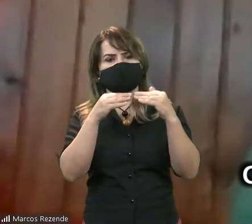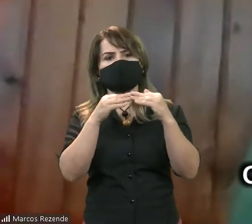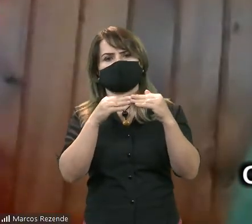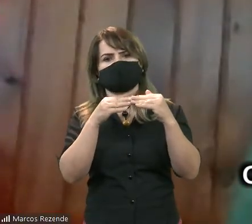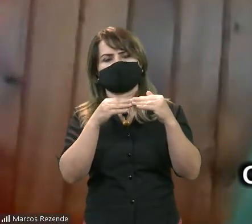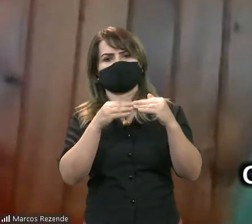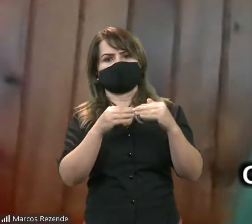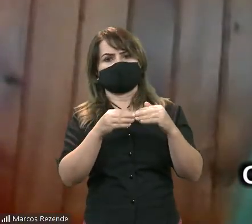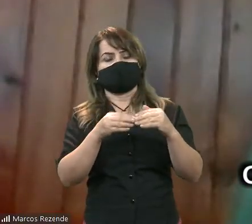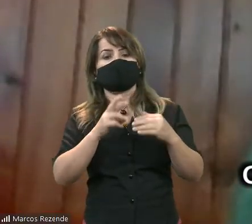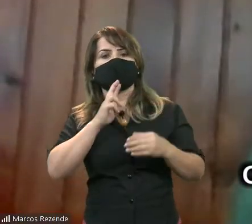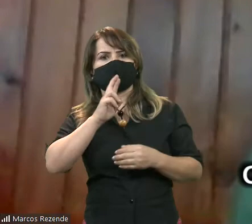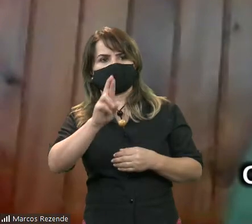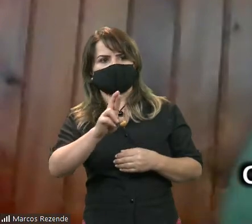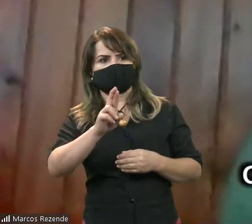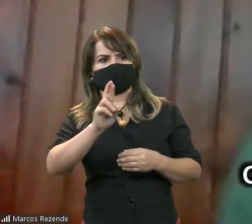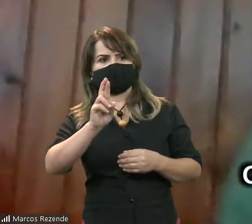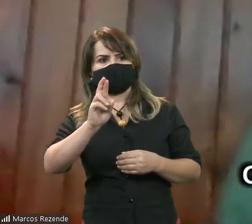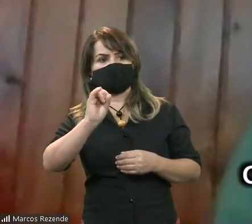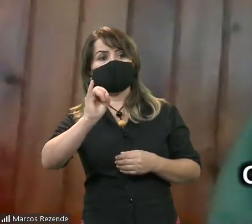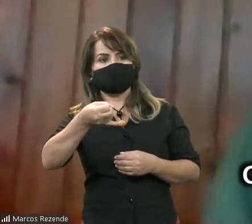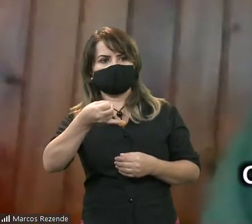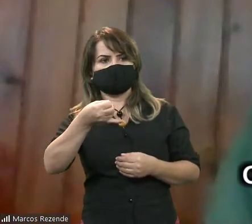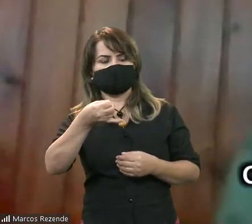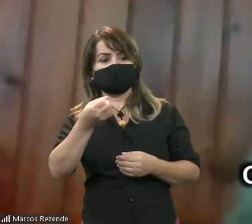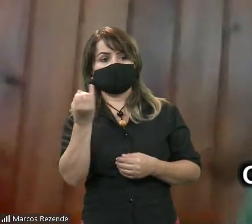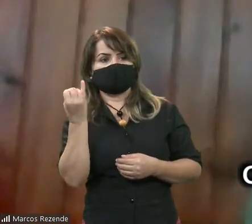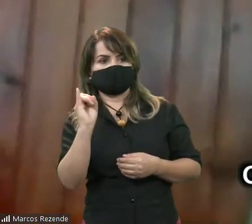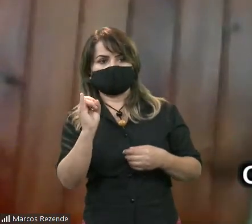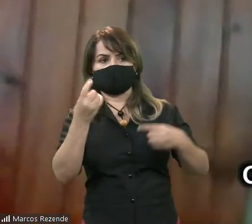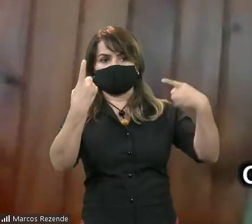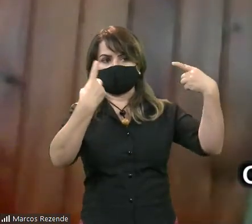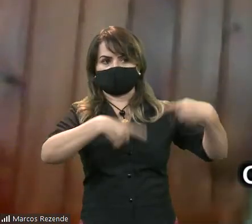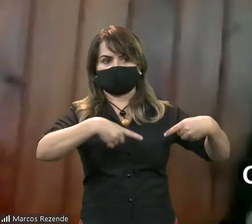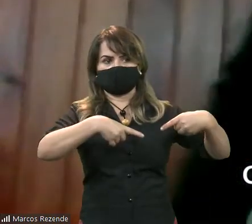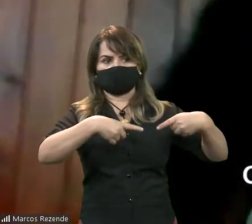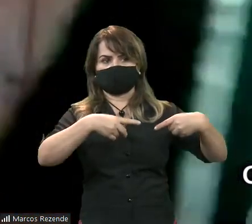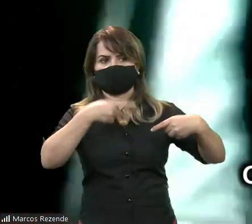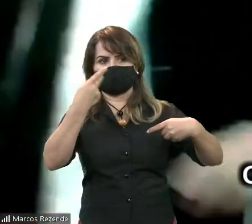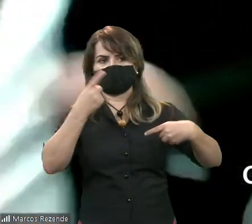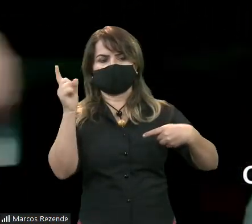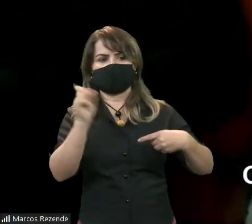15/2020 responderão sim. Aqueles contrários responderão não.